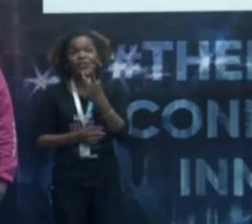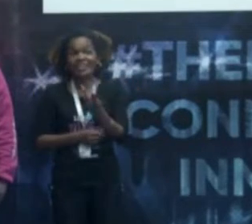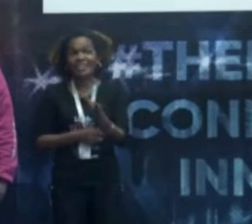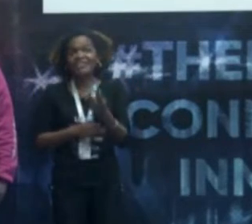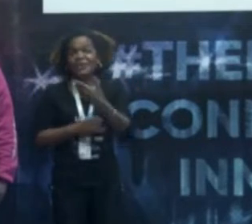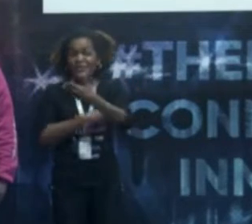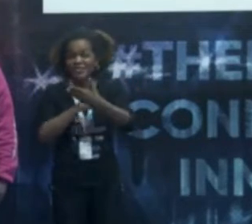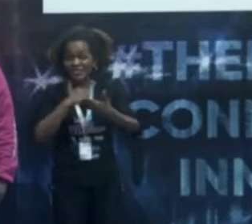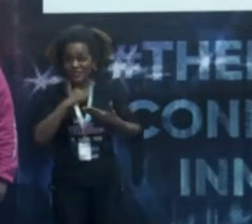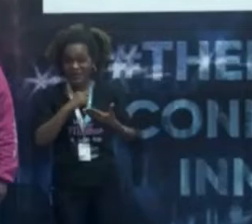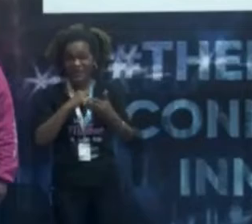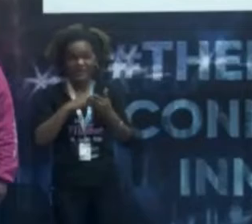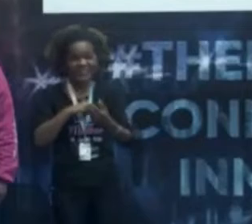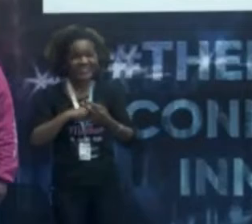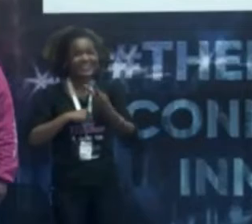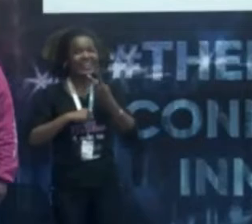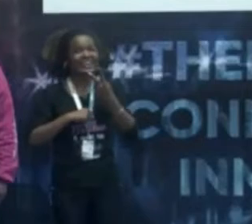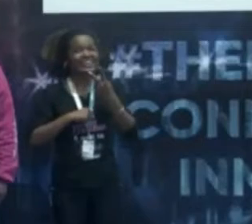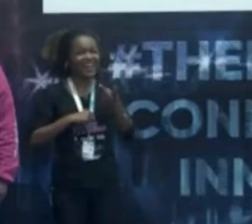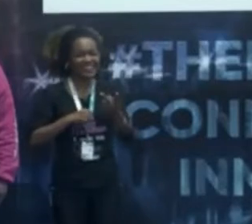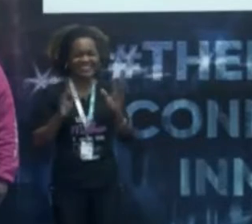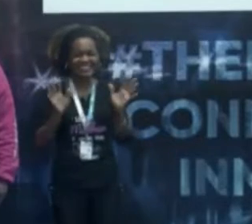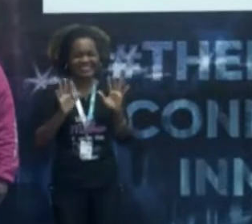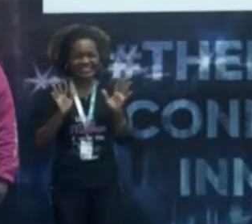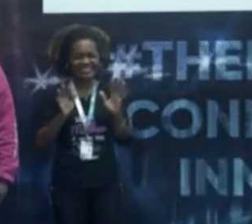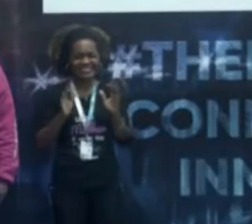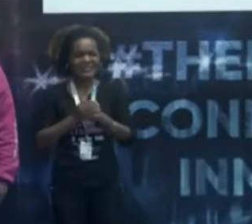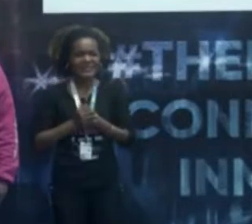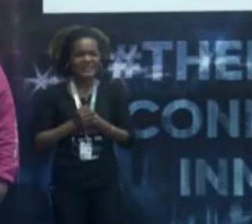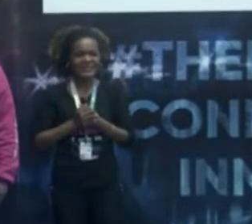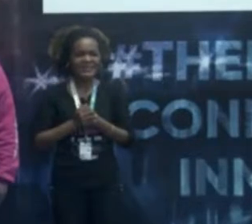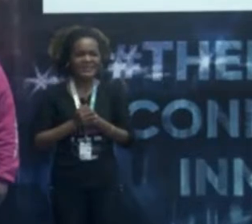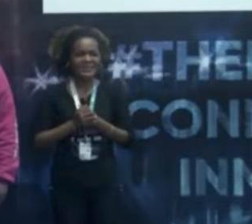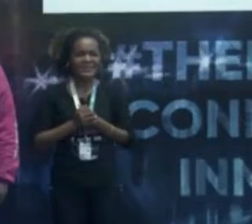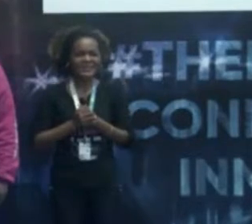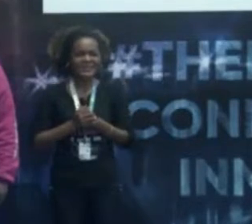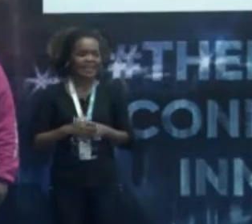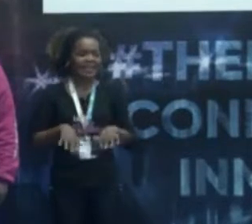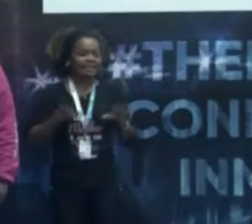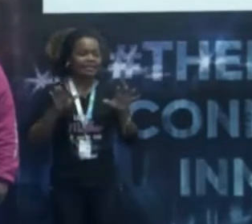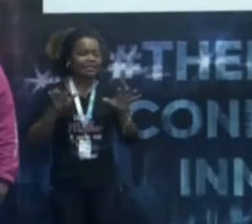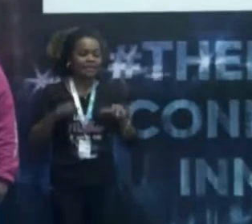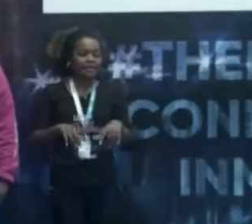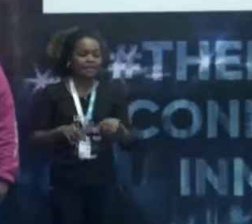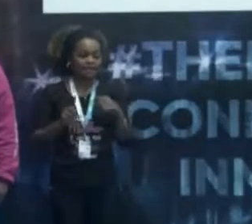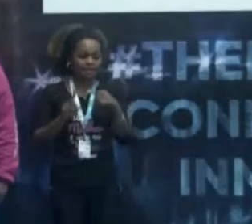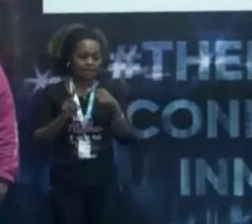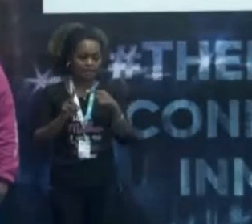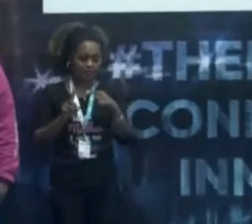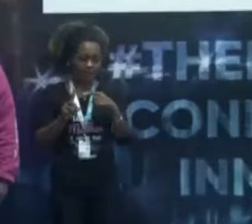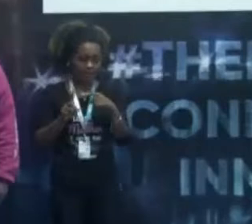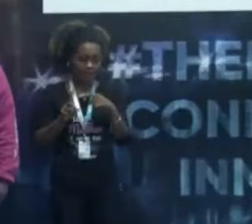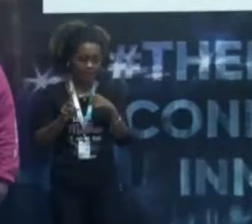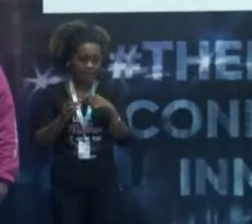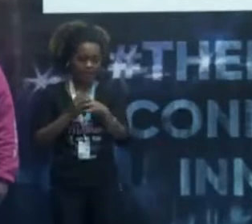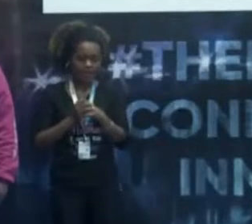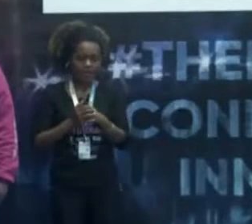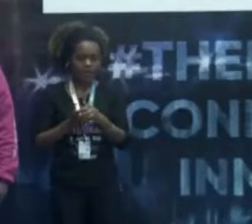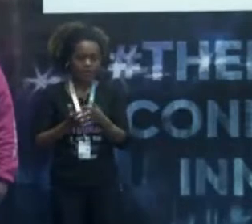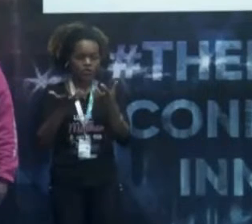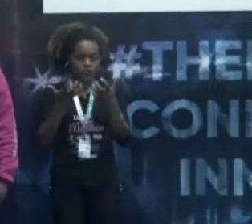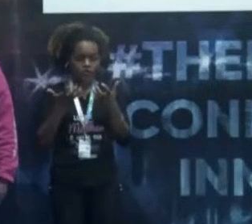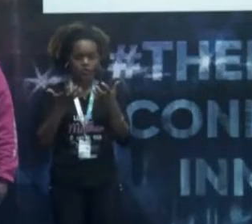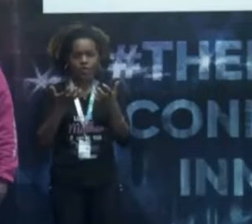aqui. Não, de boa, é que minha internet tá meio ruim aqui. Gente, eu não vou me delongar nisso, mas eu só queria tocar num